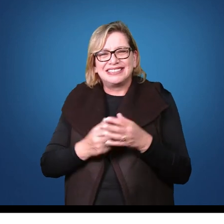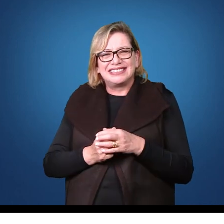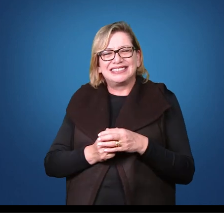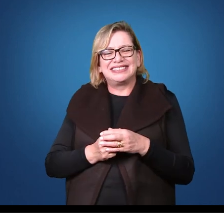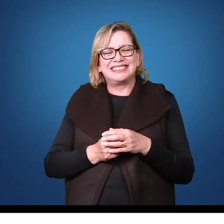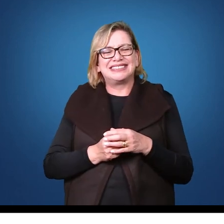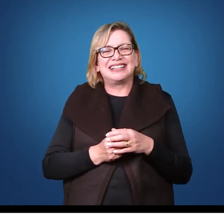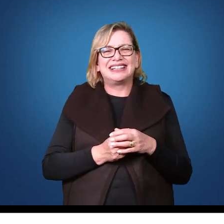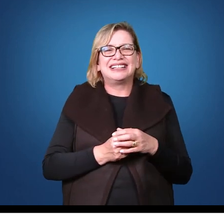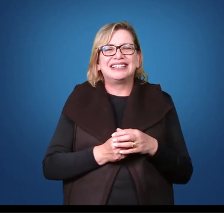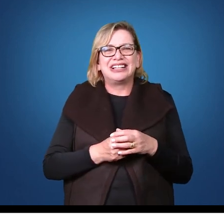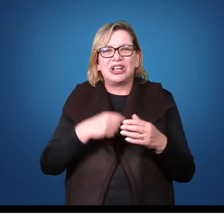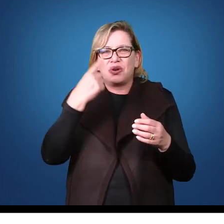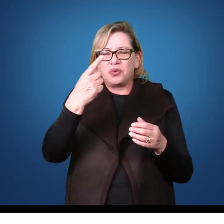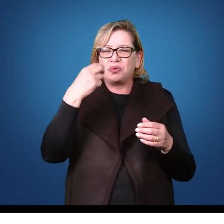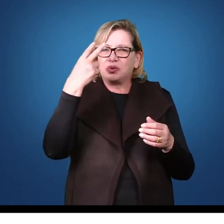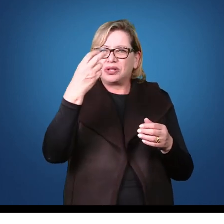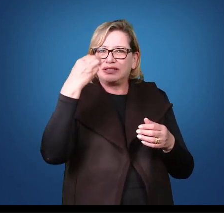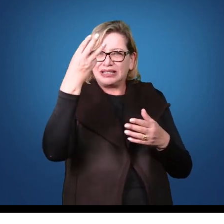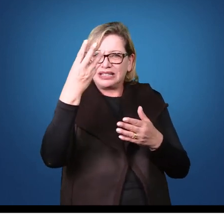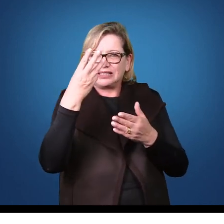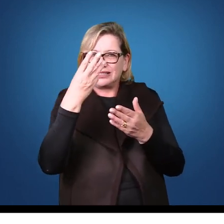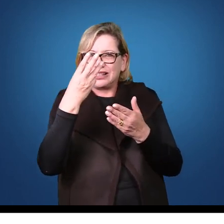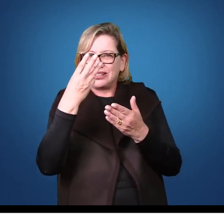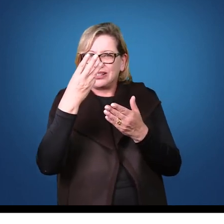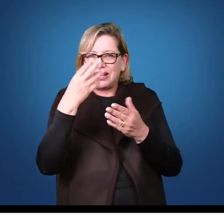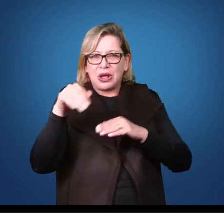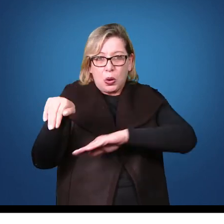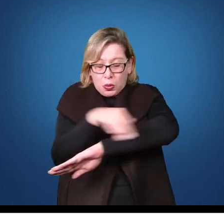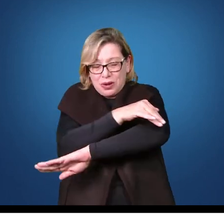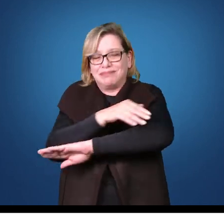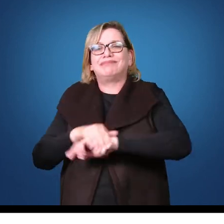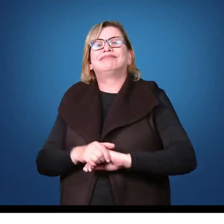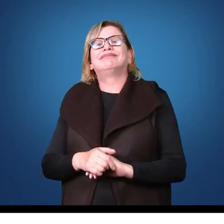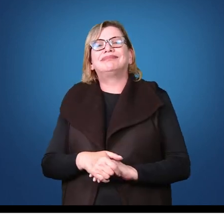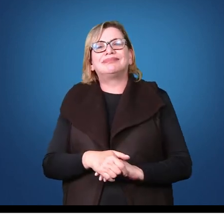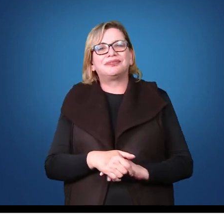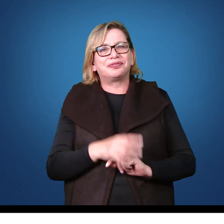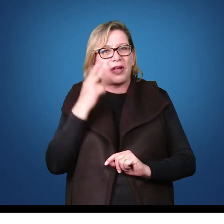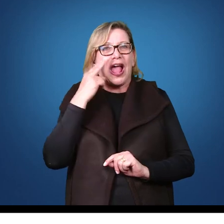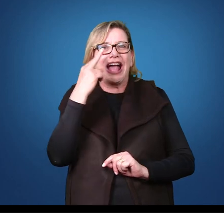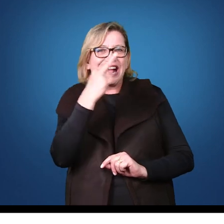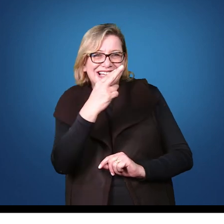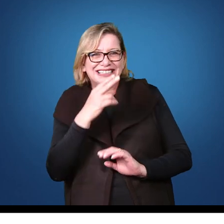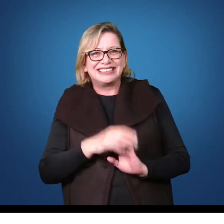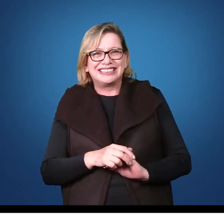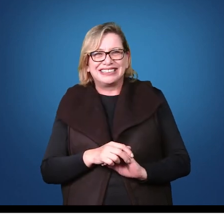Atenção. Um, dois, três. Rua!